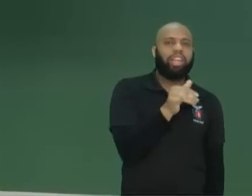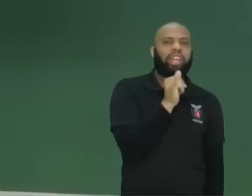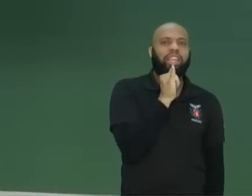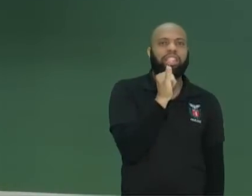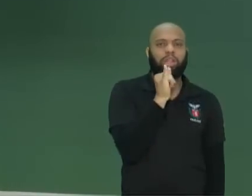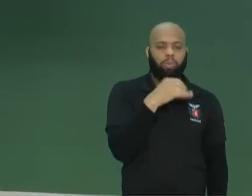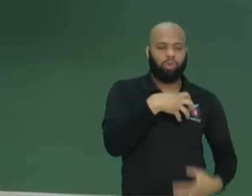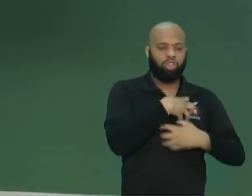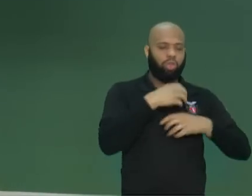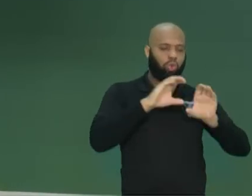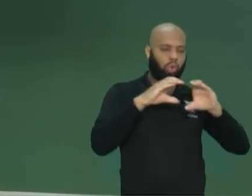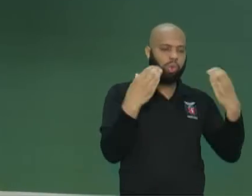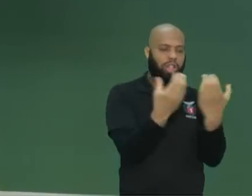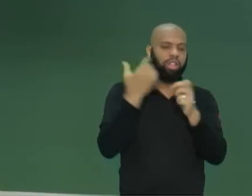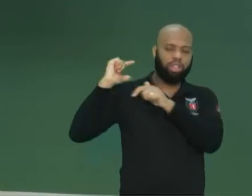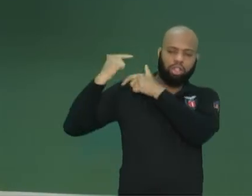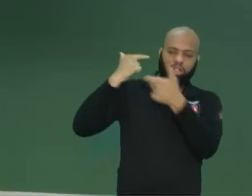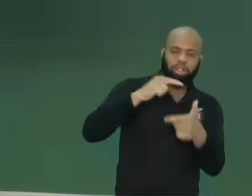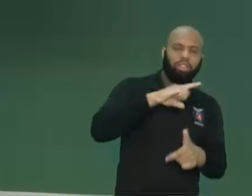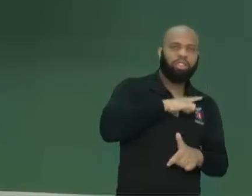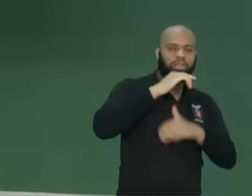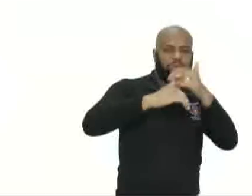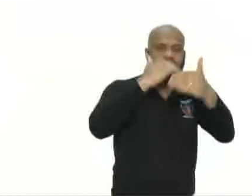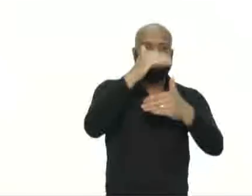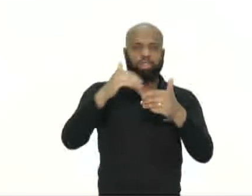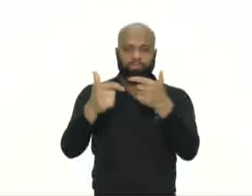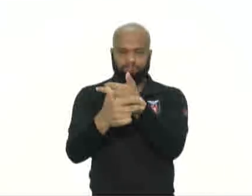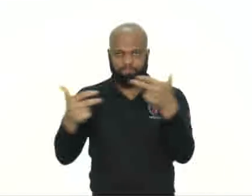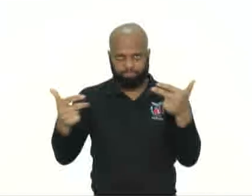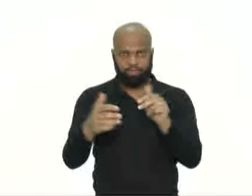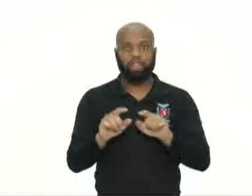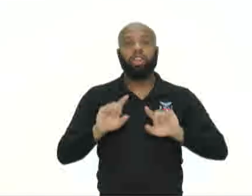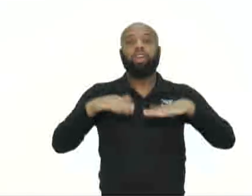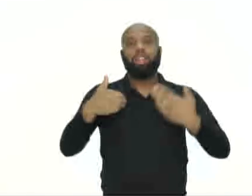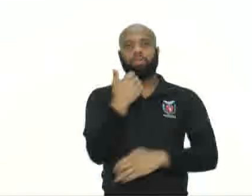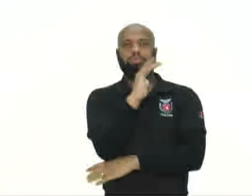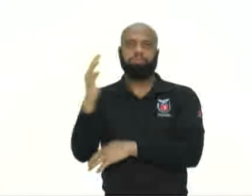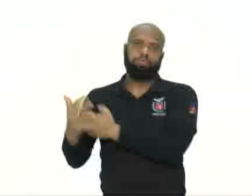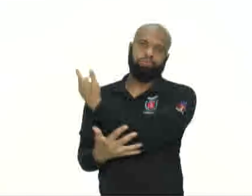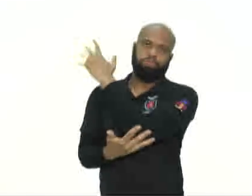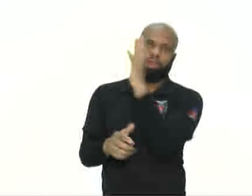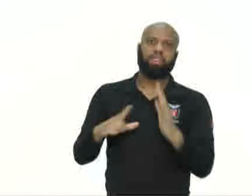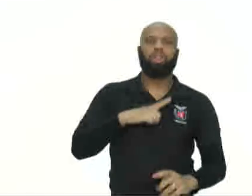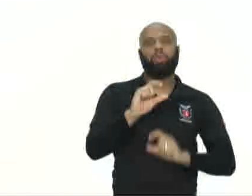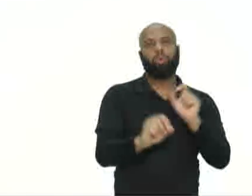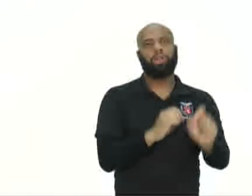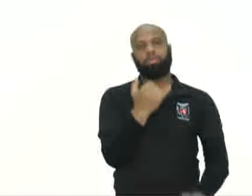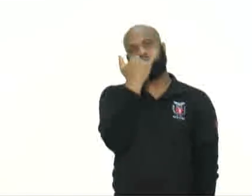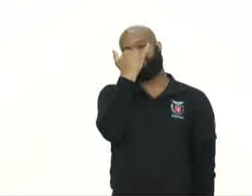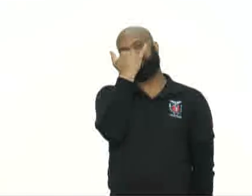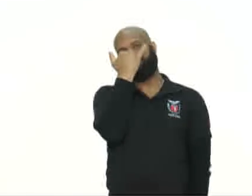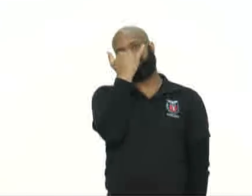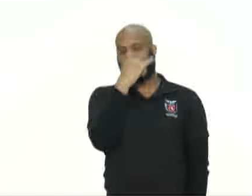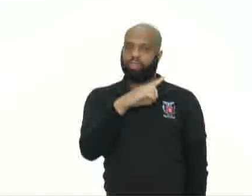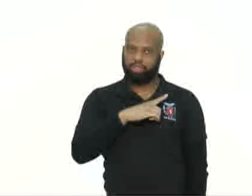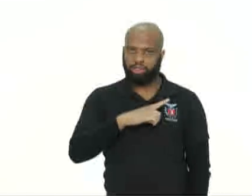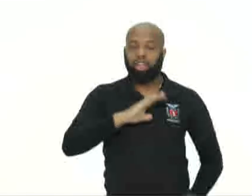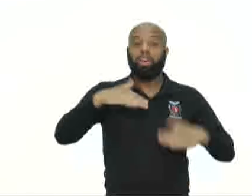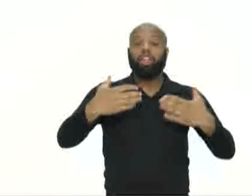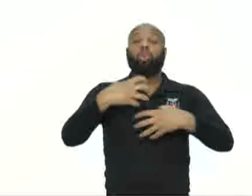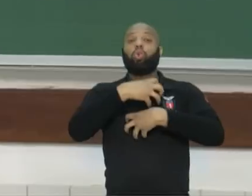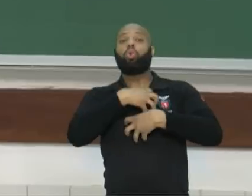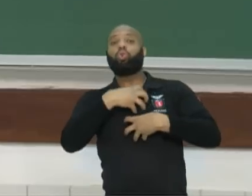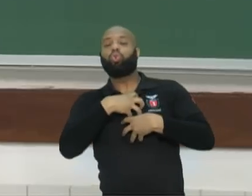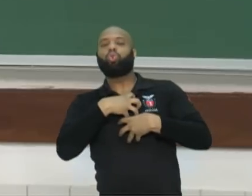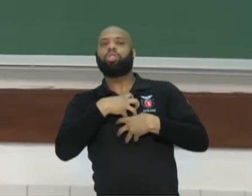como as comunidades tradicionais desenvolvem suas atividades. E aí o meio ambiente acaba sendo drasticamente afetado. Então, a maneira